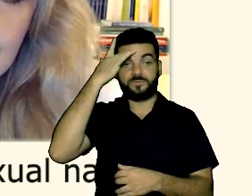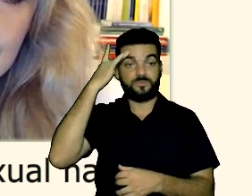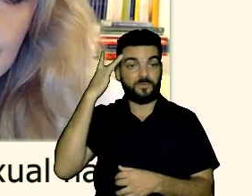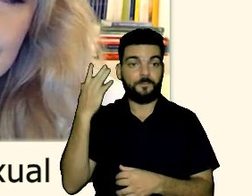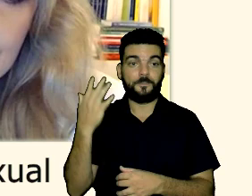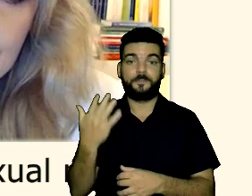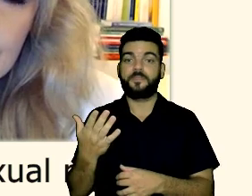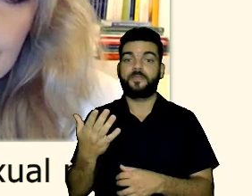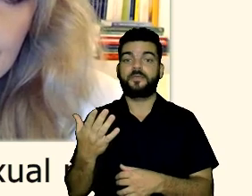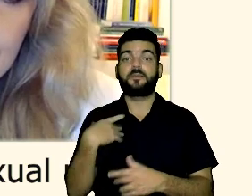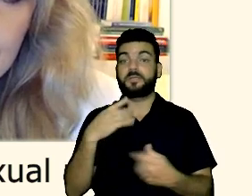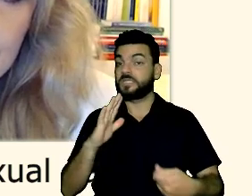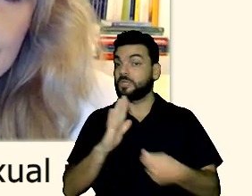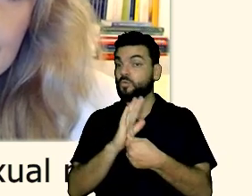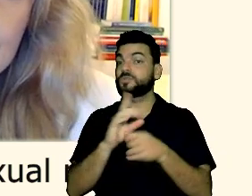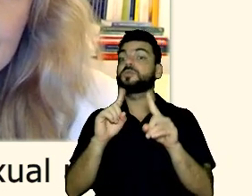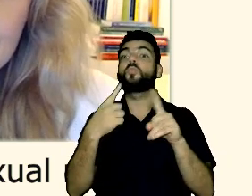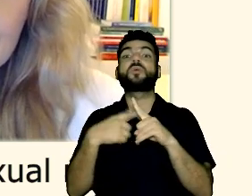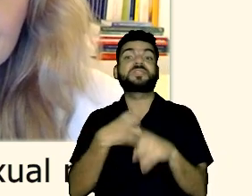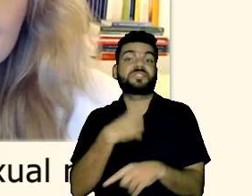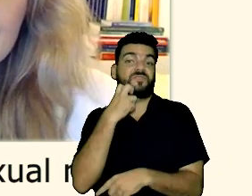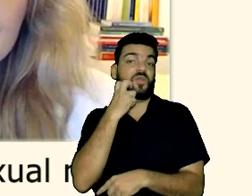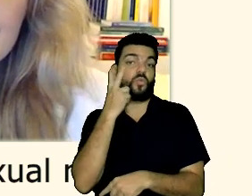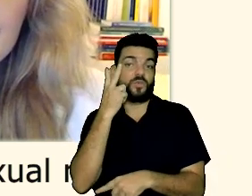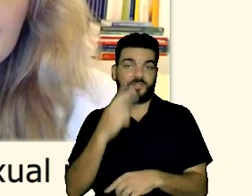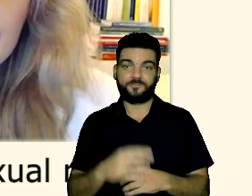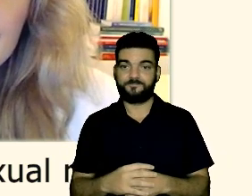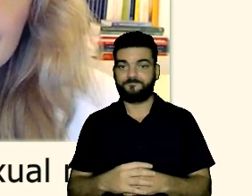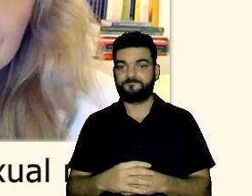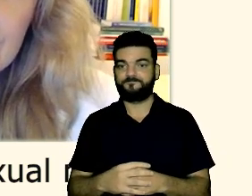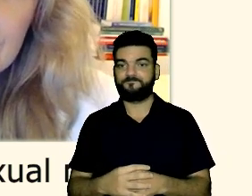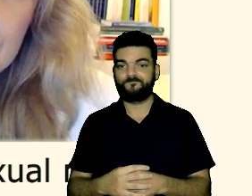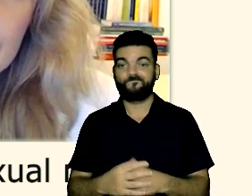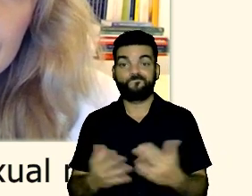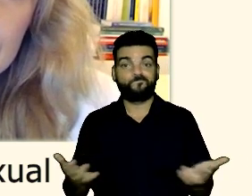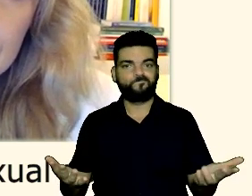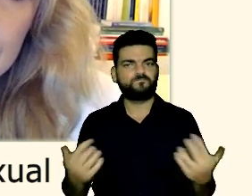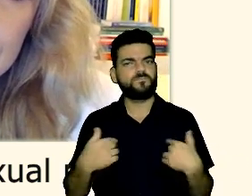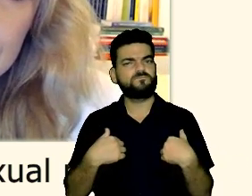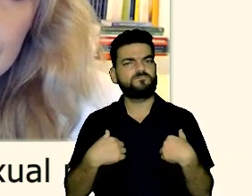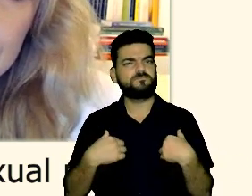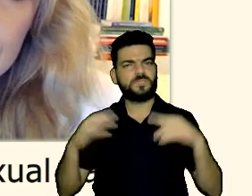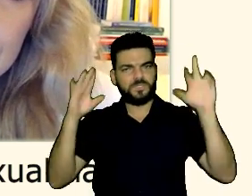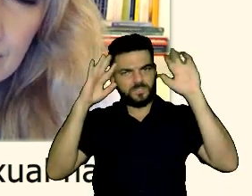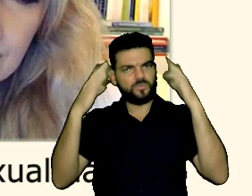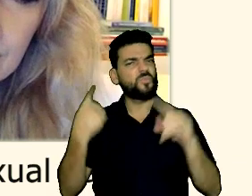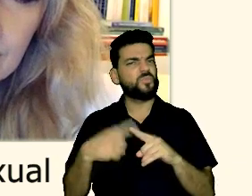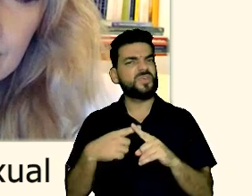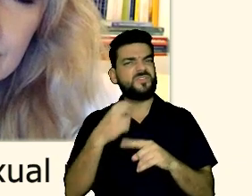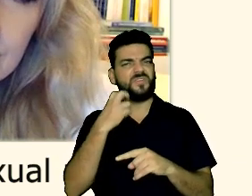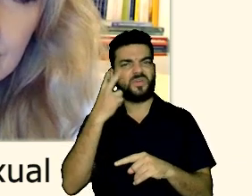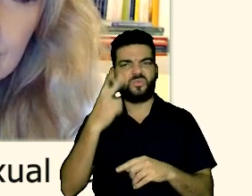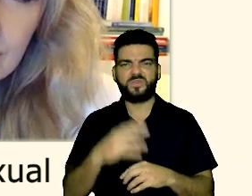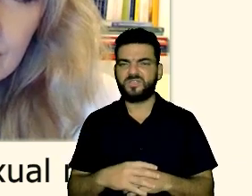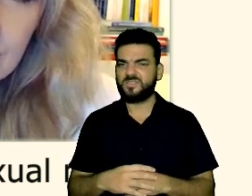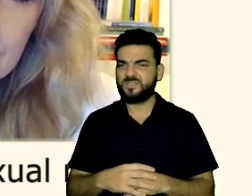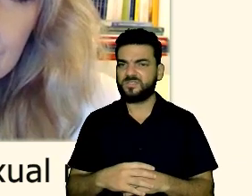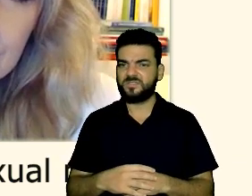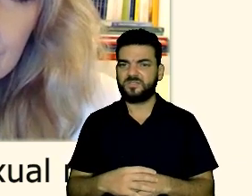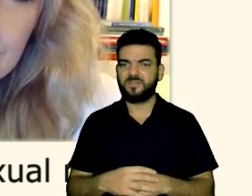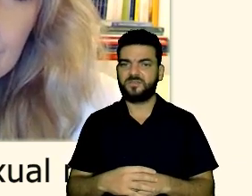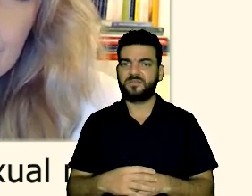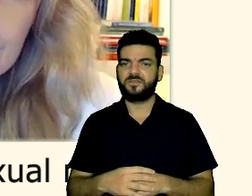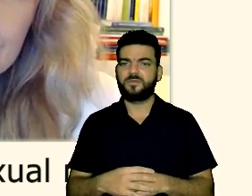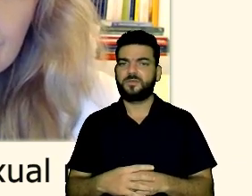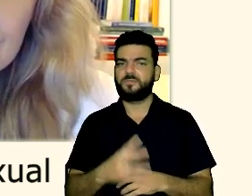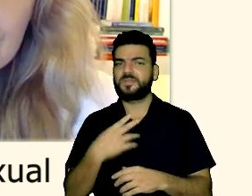31% dos entrevistados, eles não denunciaram por vergonha. E aí vem uma coisa que me chama bastante